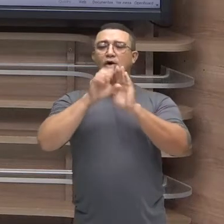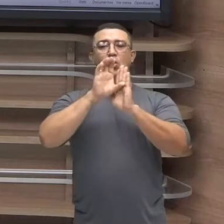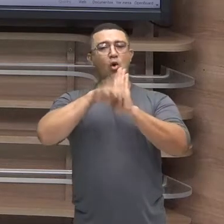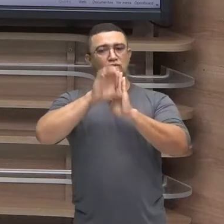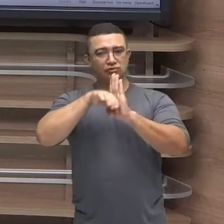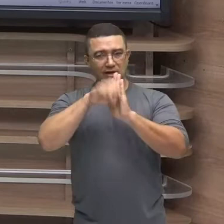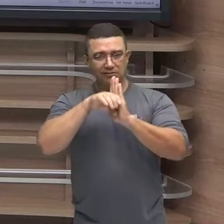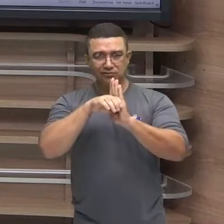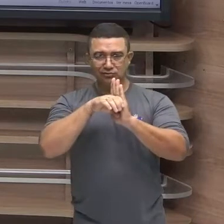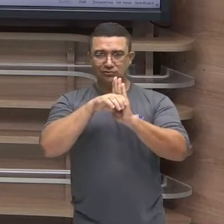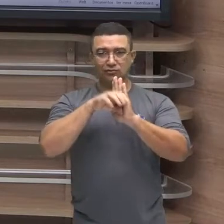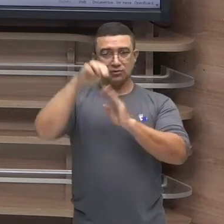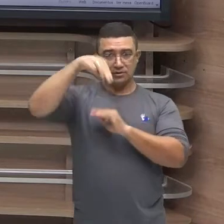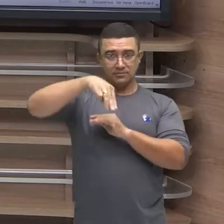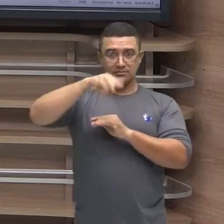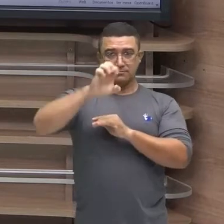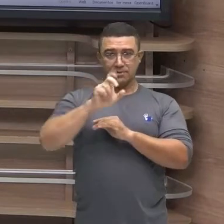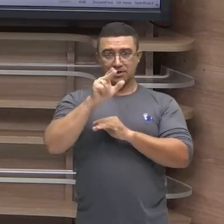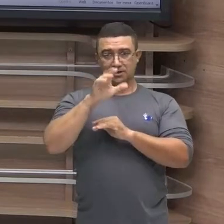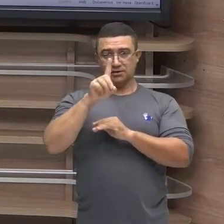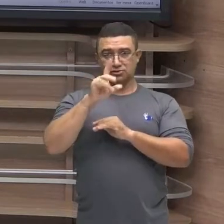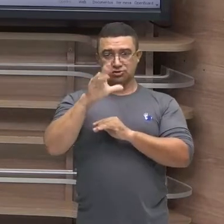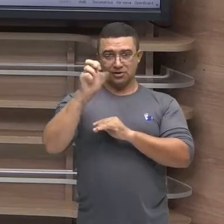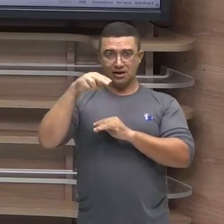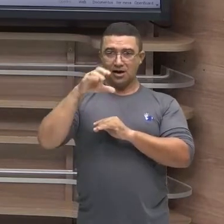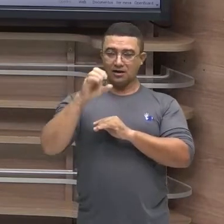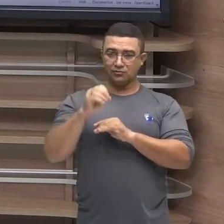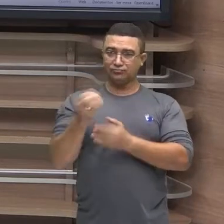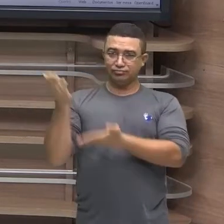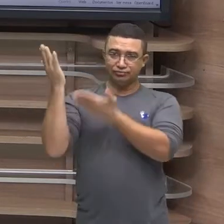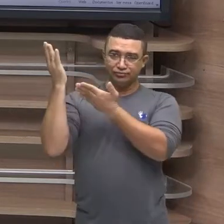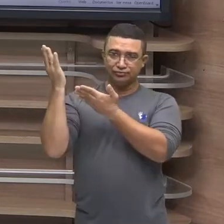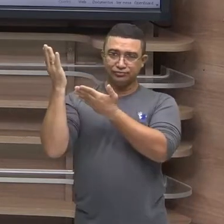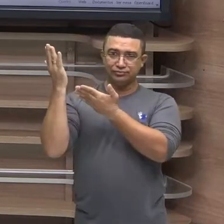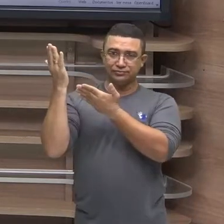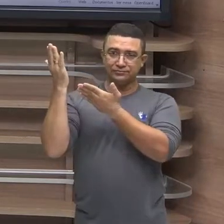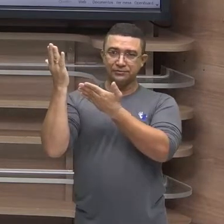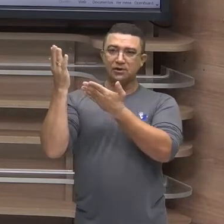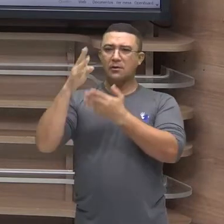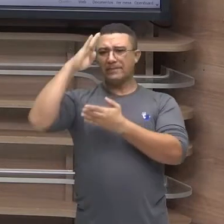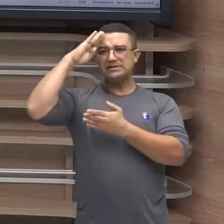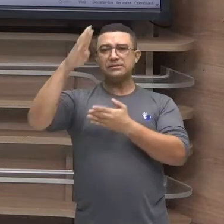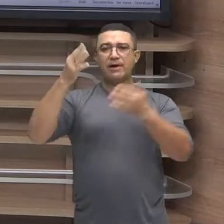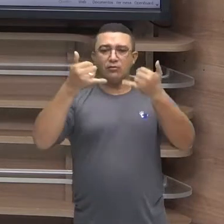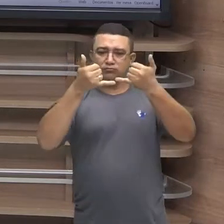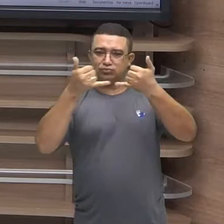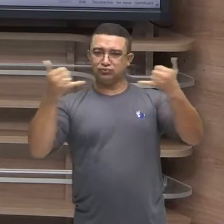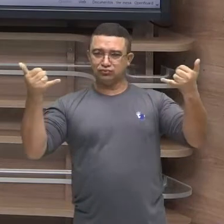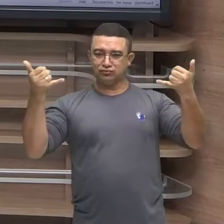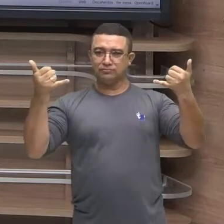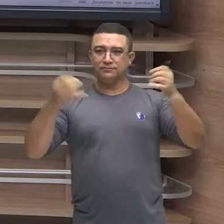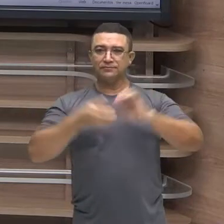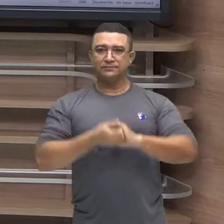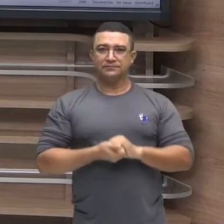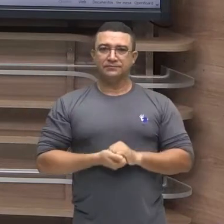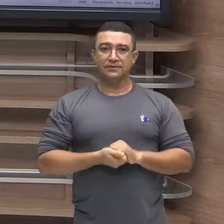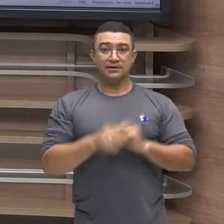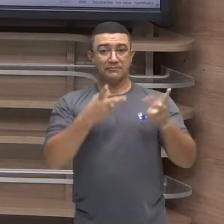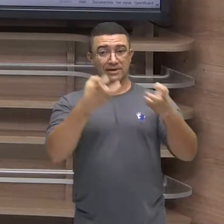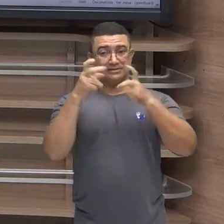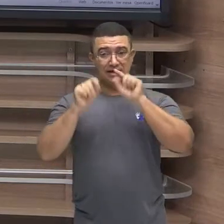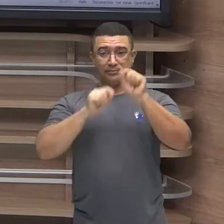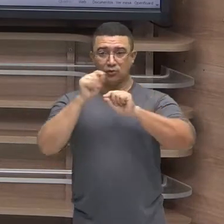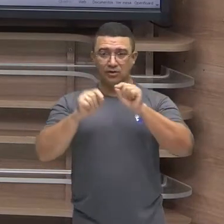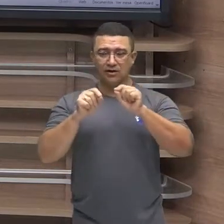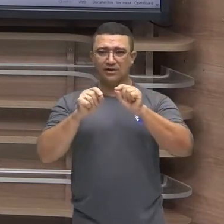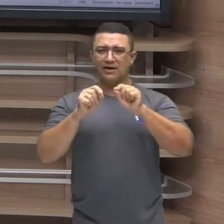né, do meridiano de Greenwich, né? Então, a gente tem aí, a gente vai observar a definição